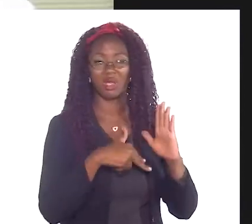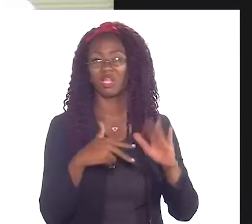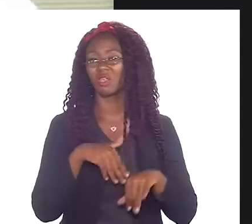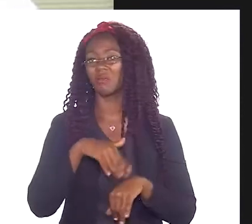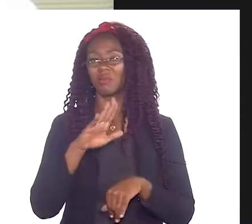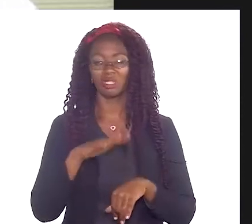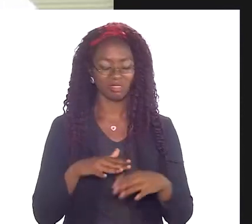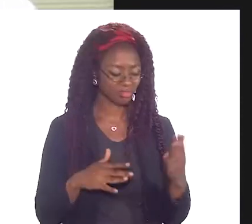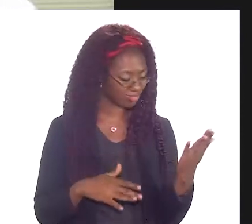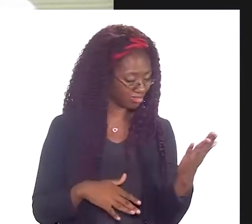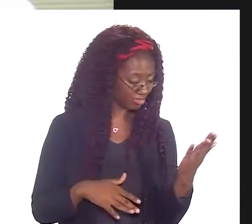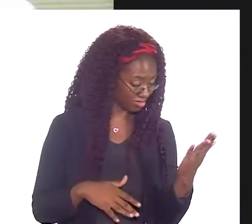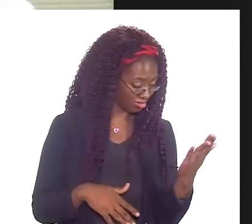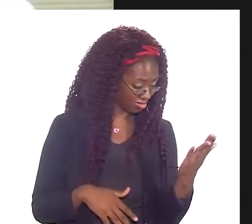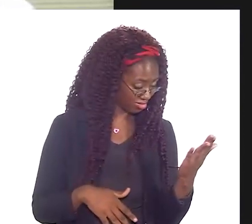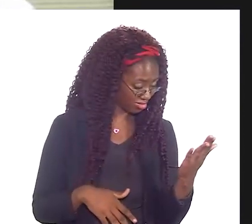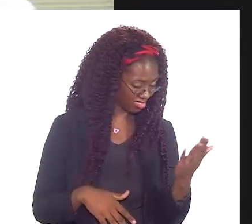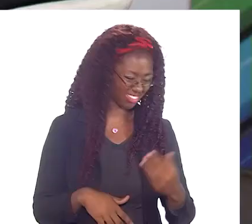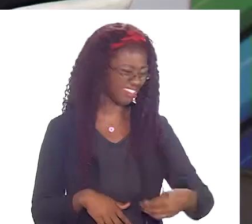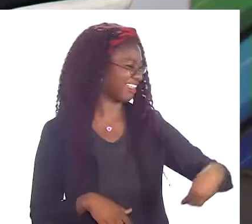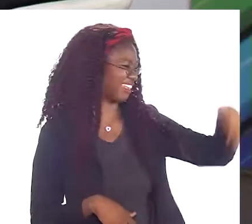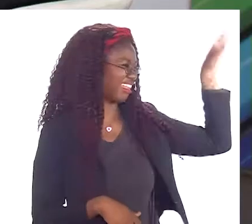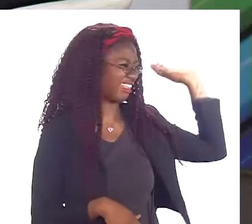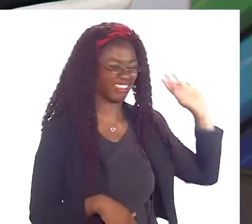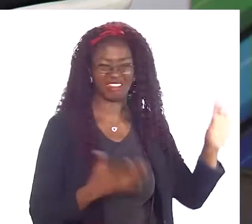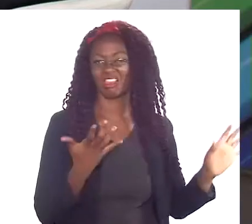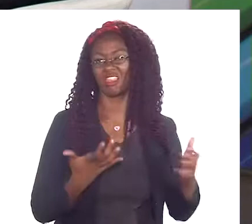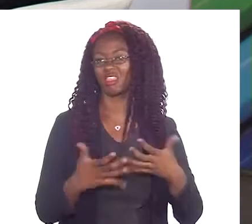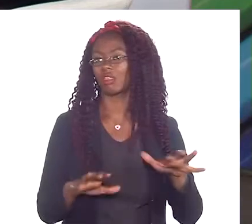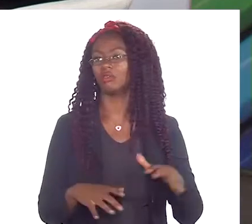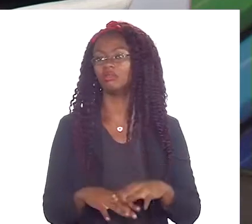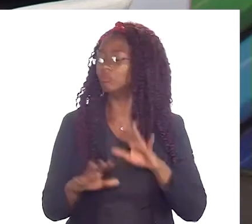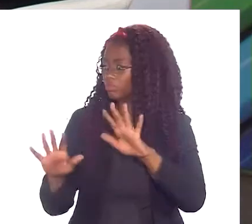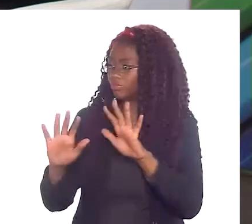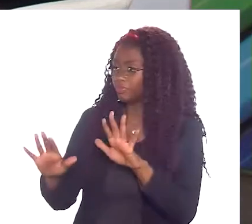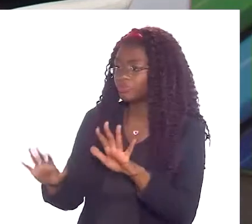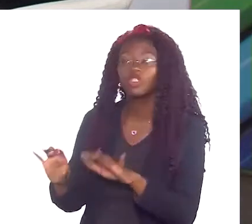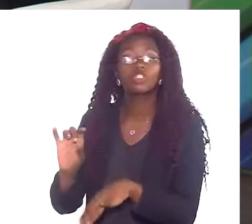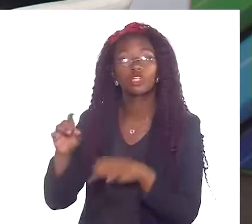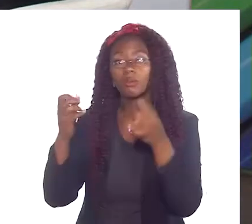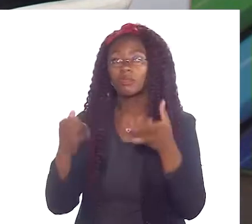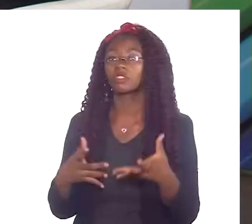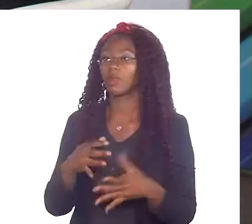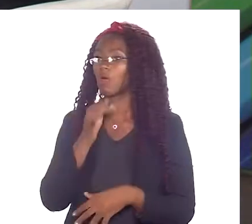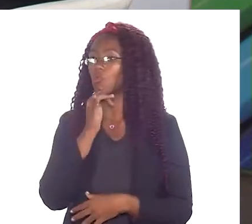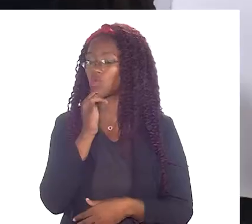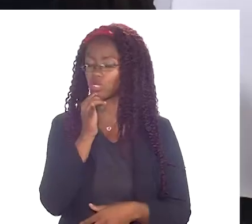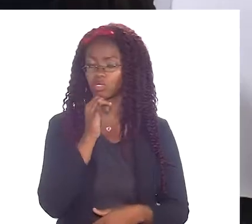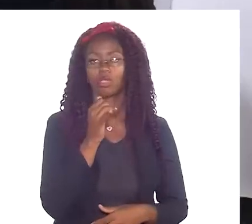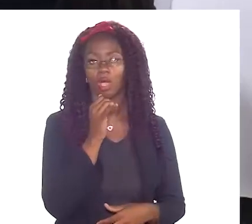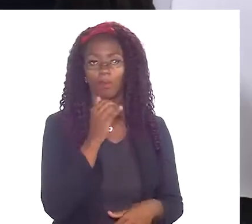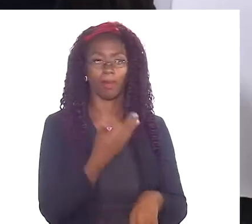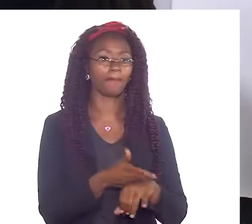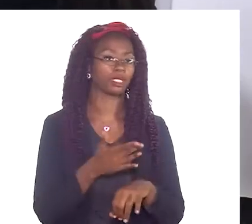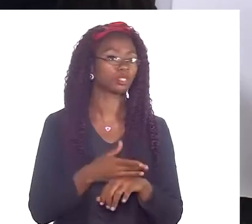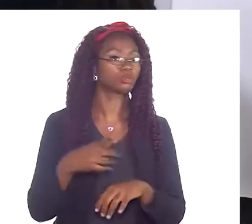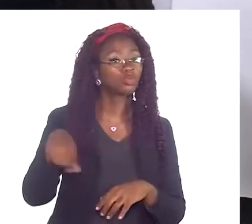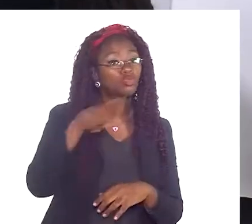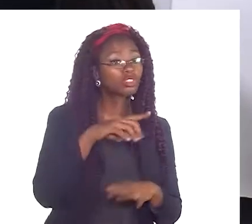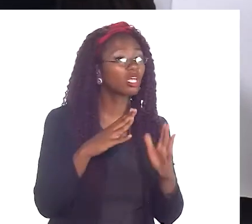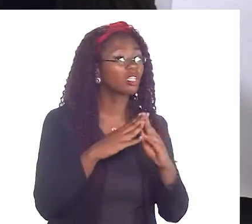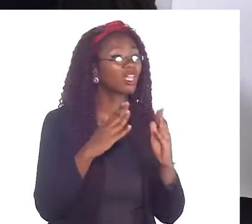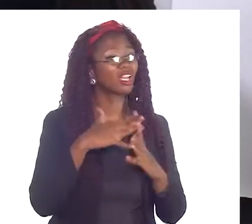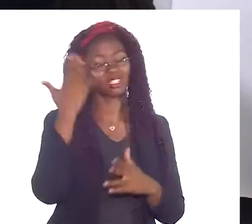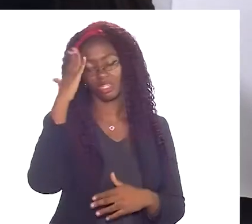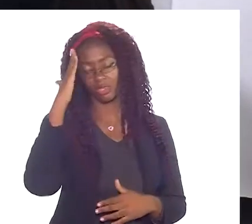devida, já passa para o outro. Perfeito isso que você falou, que só dando um parênteses, pessoal em casa, dar um exemplo assim